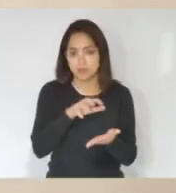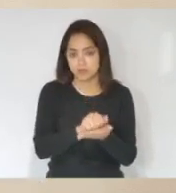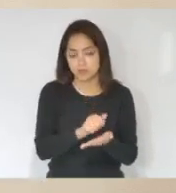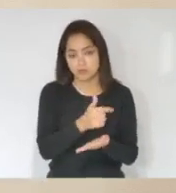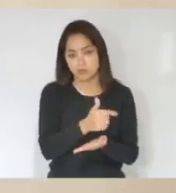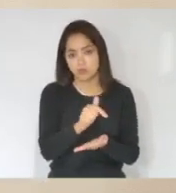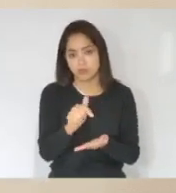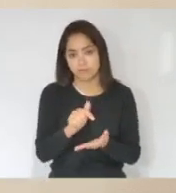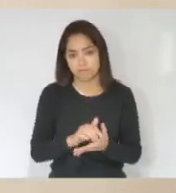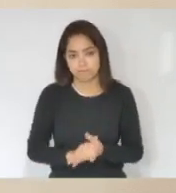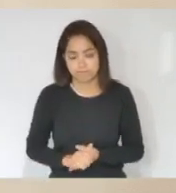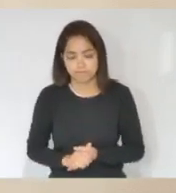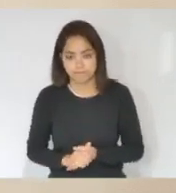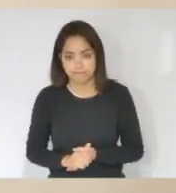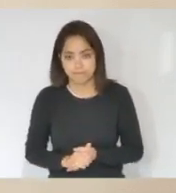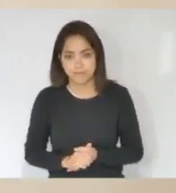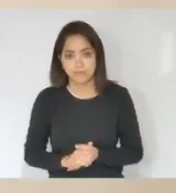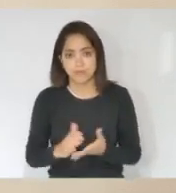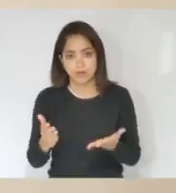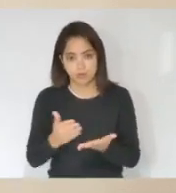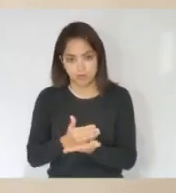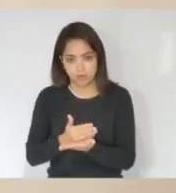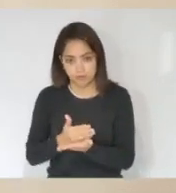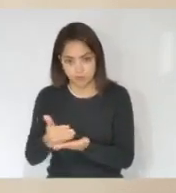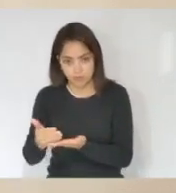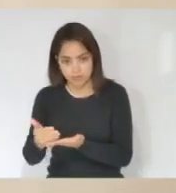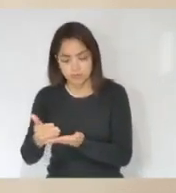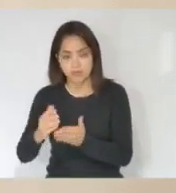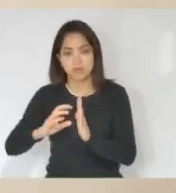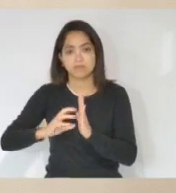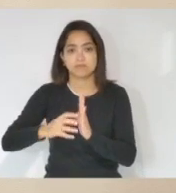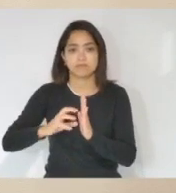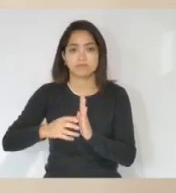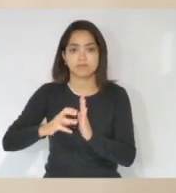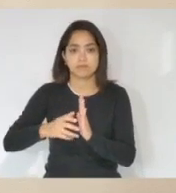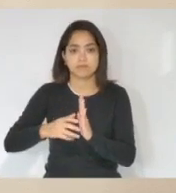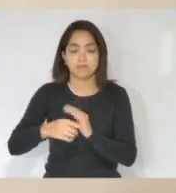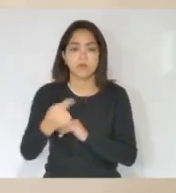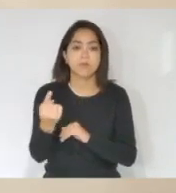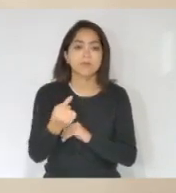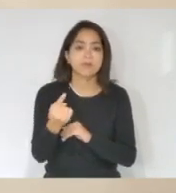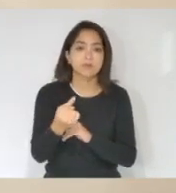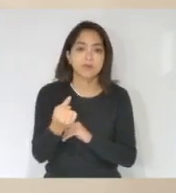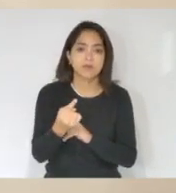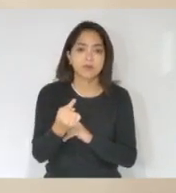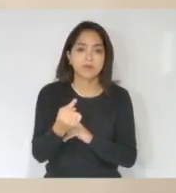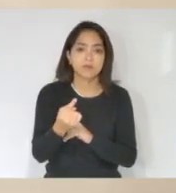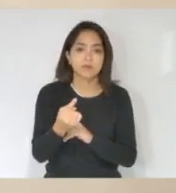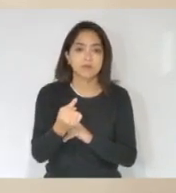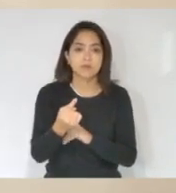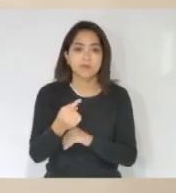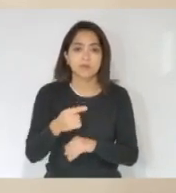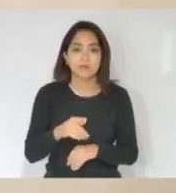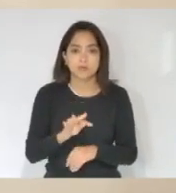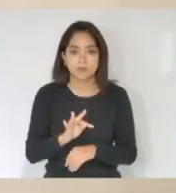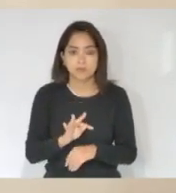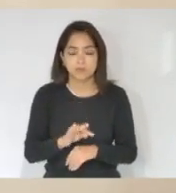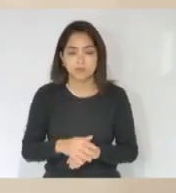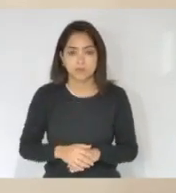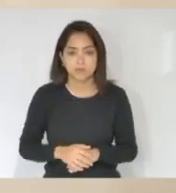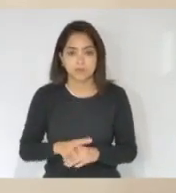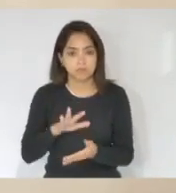inscritos. Passamos ao horário destinado aos partidos políticos. O primeiro horário é do Partido dos Trabalhadores. Não